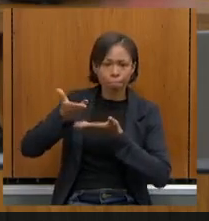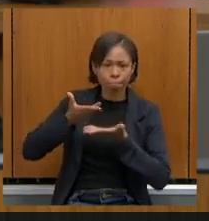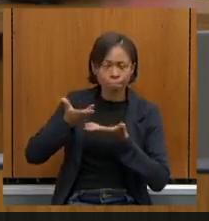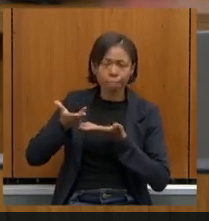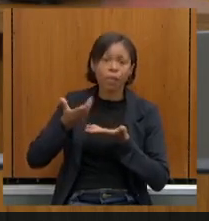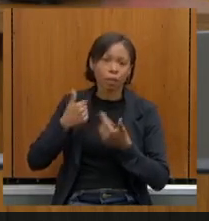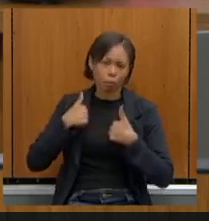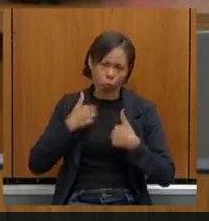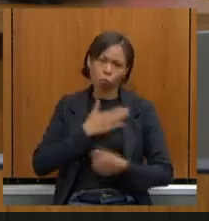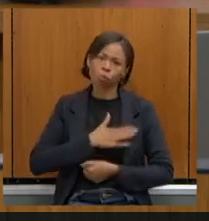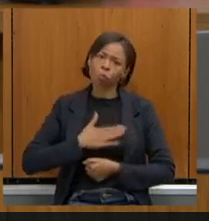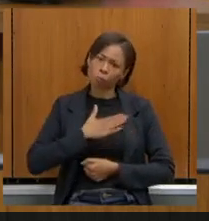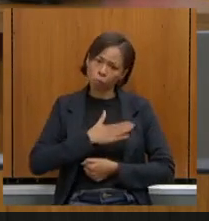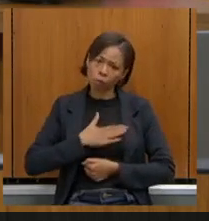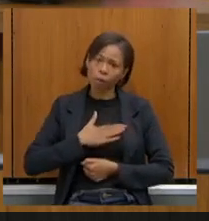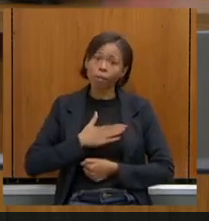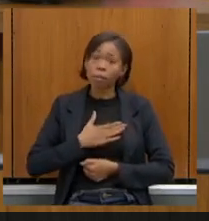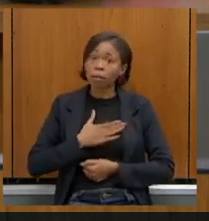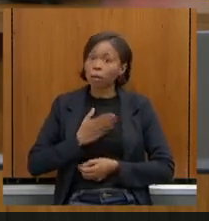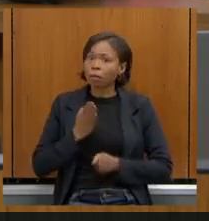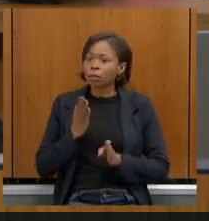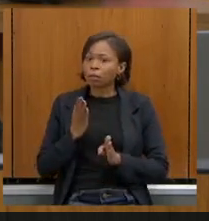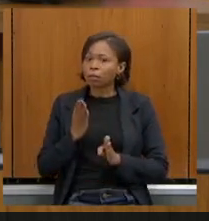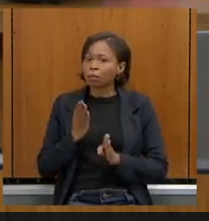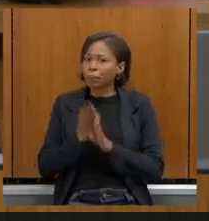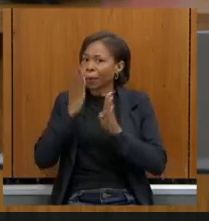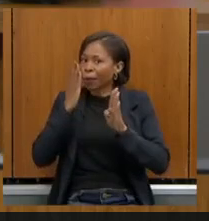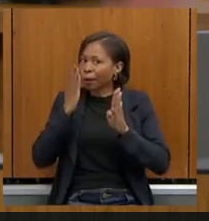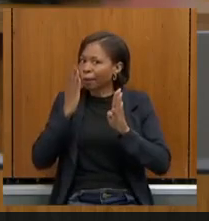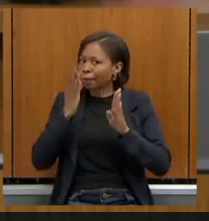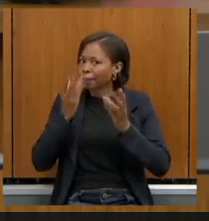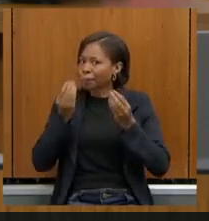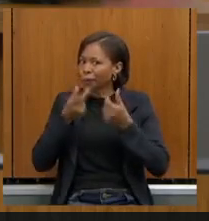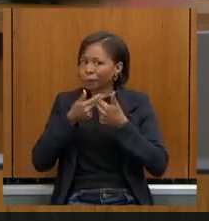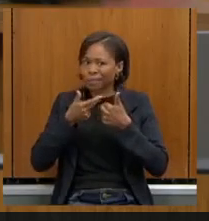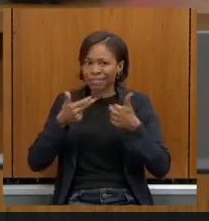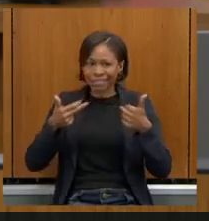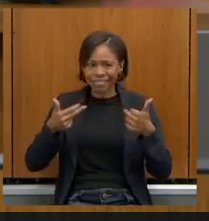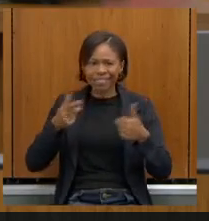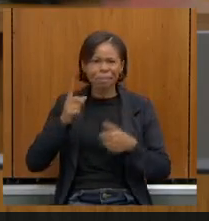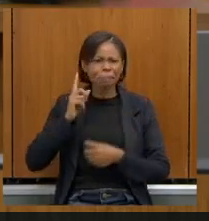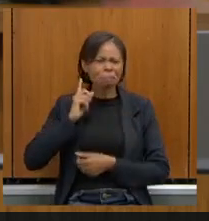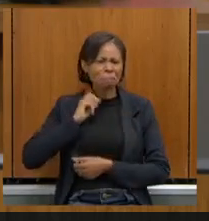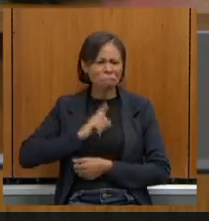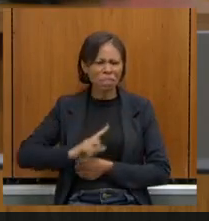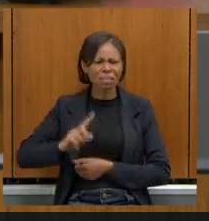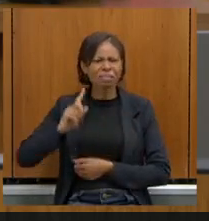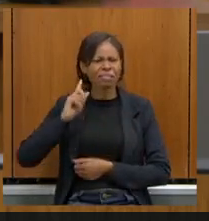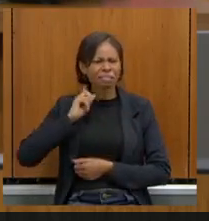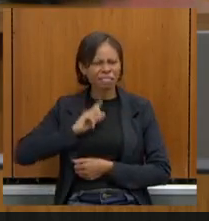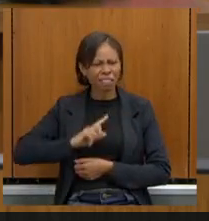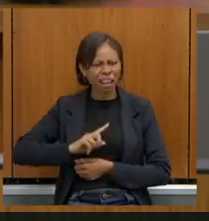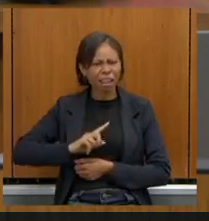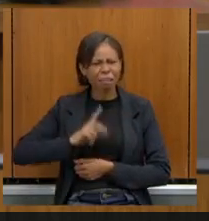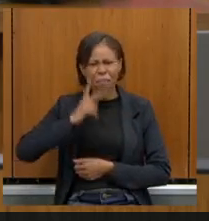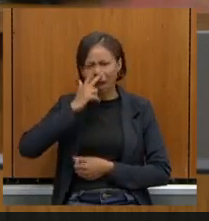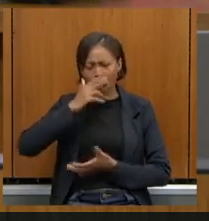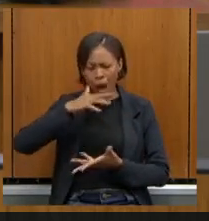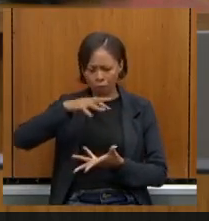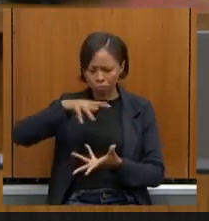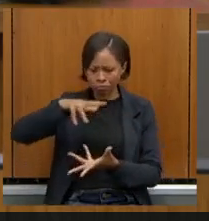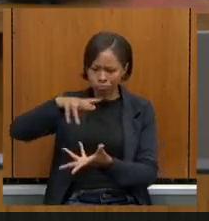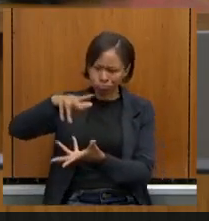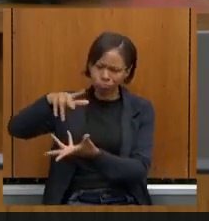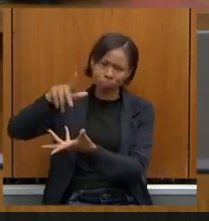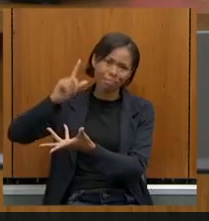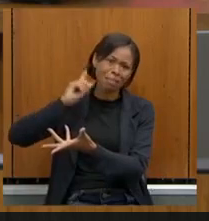muito e cada coisa que a gente descobre. Gente, Minas Gerais realmente é um mundo, nossa, é